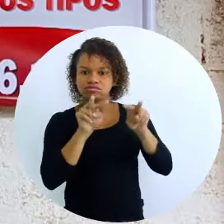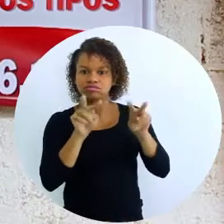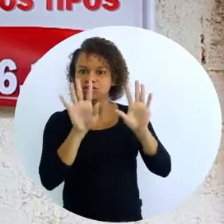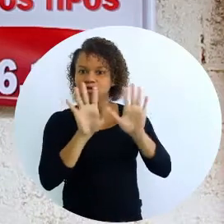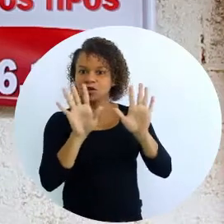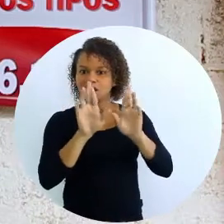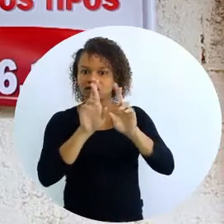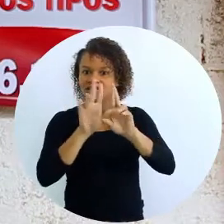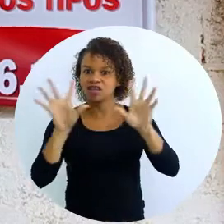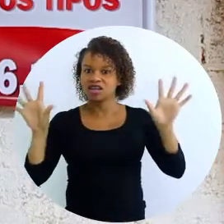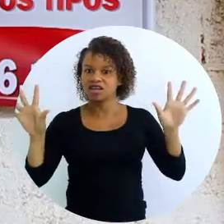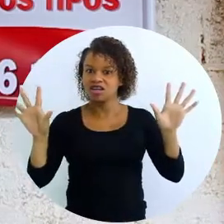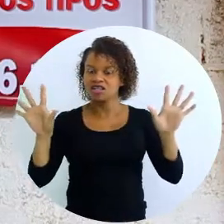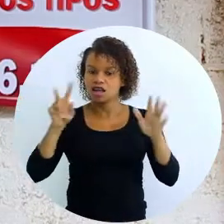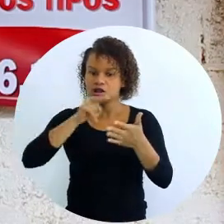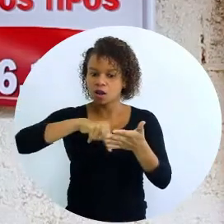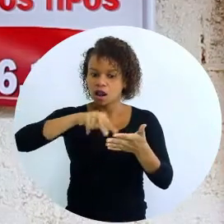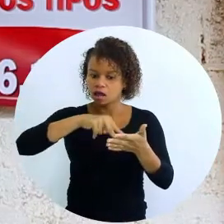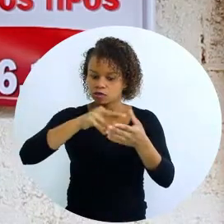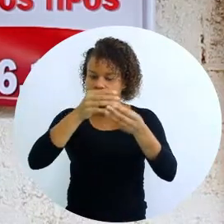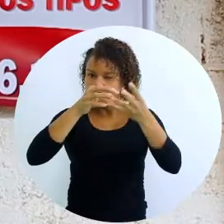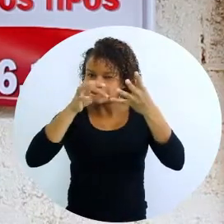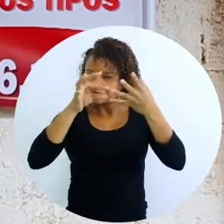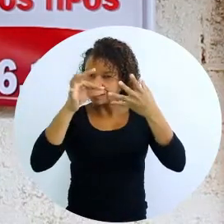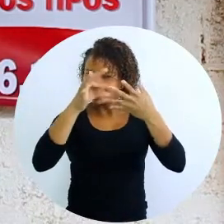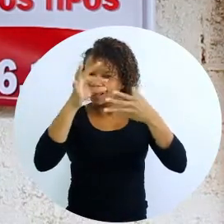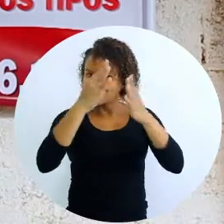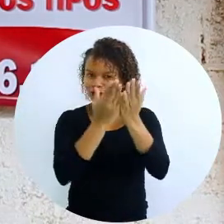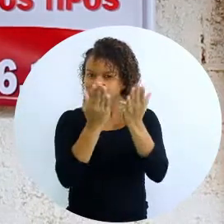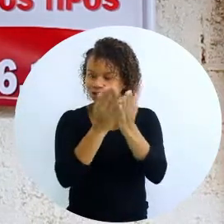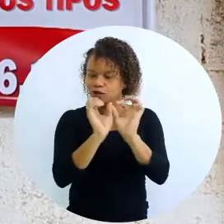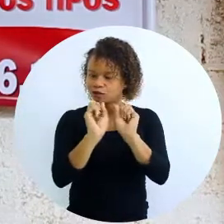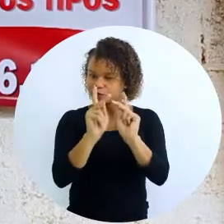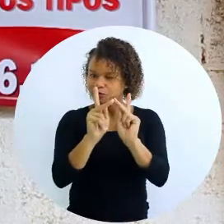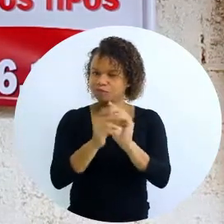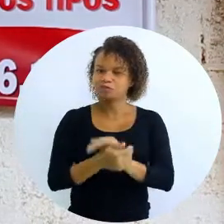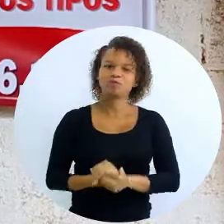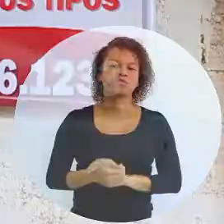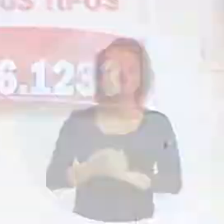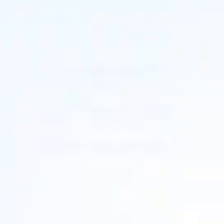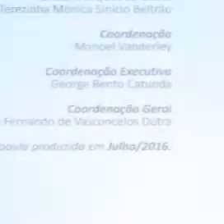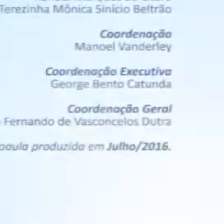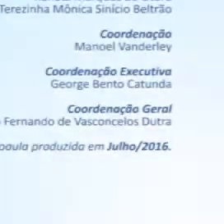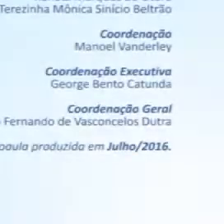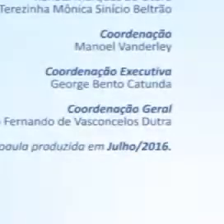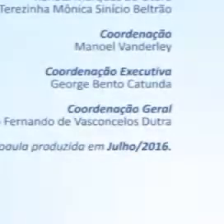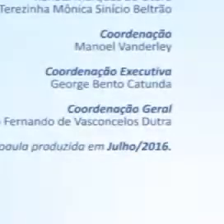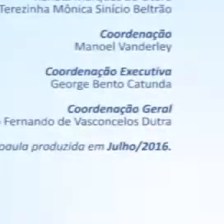verifique a diferença e dê uma leitura mais detalhada no caderno de aprendizagem, ok? Fica com Deus!